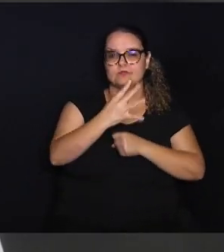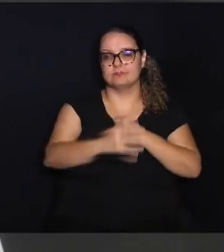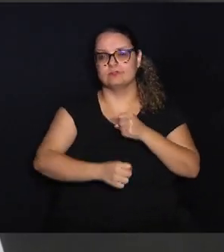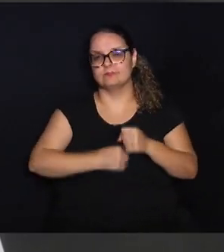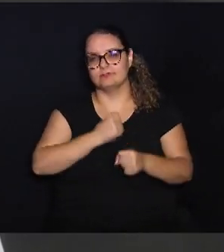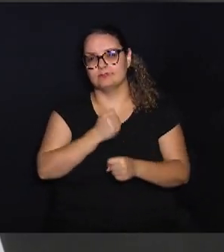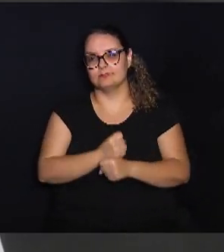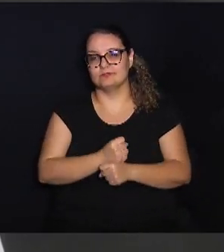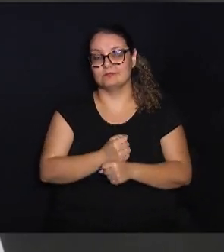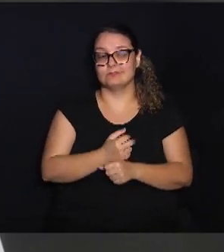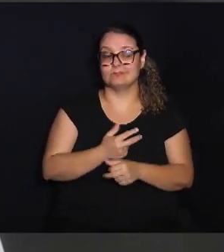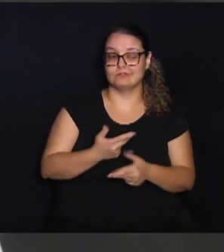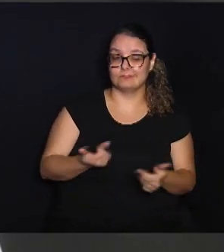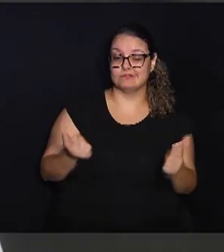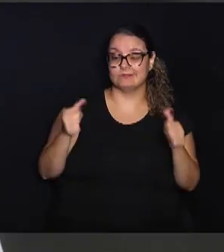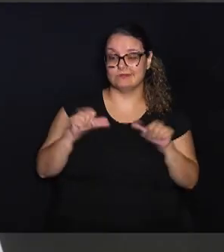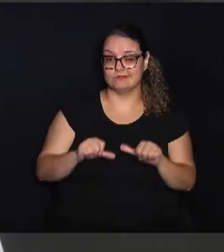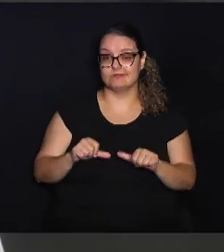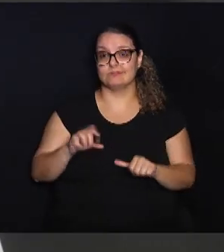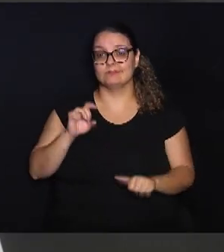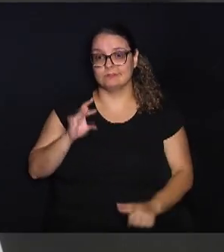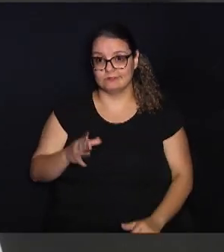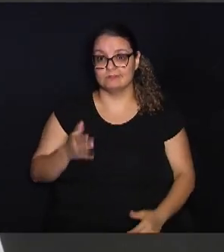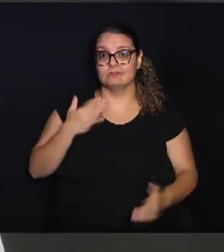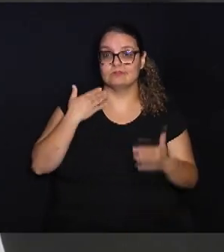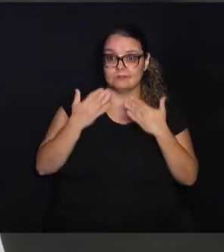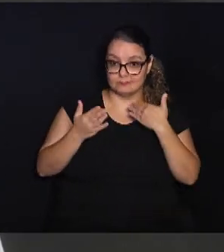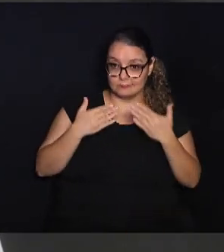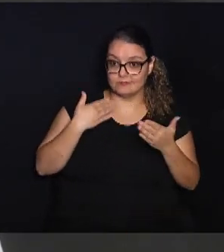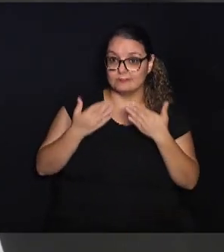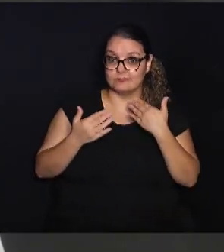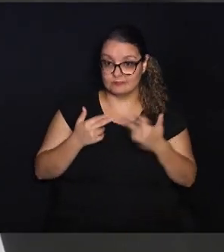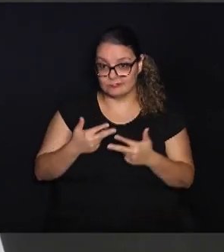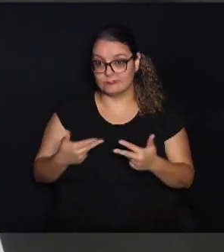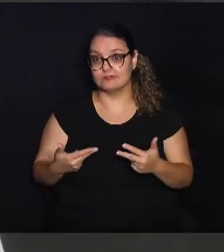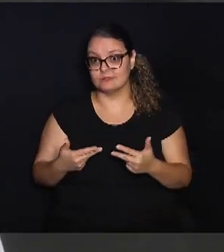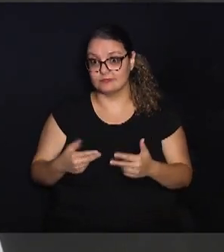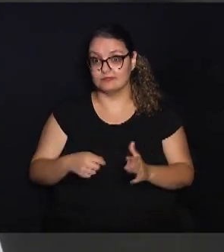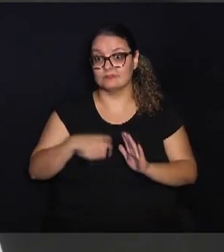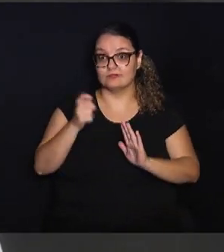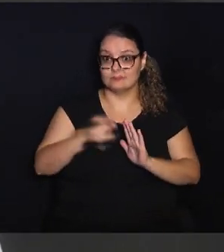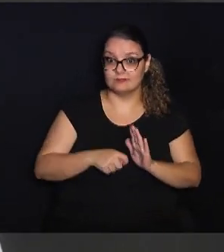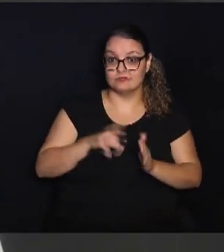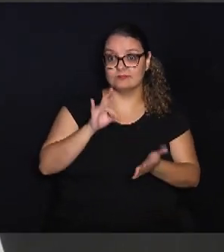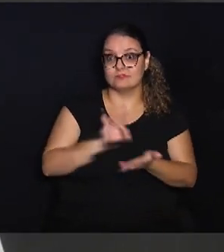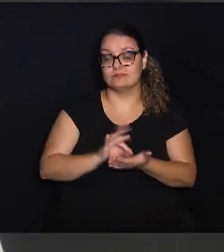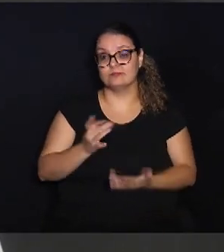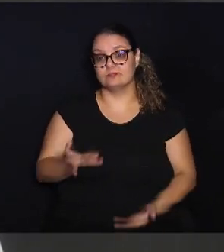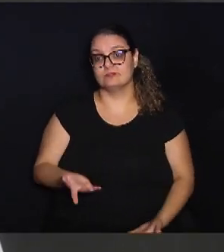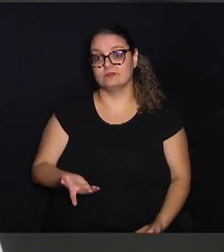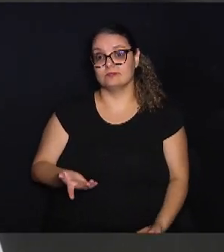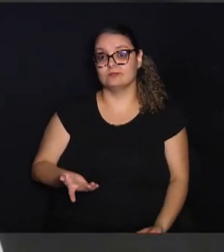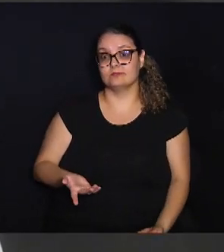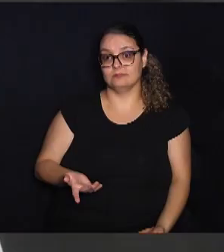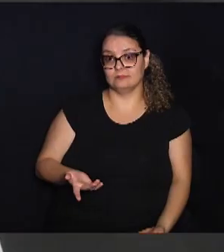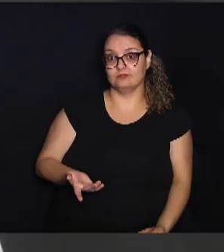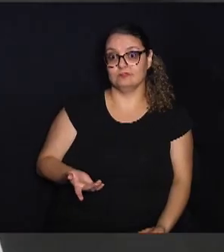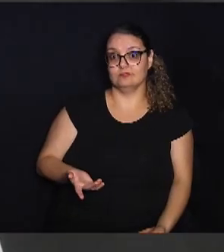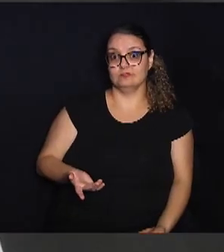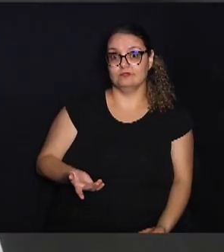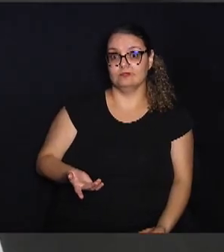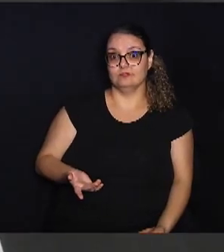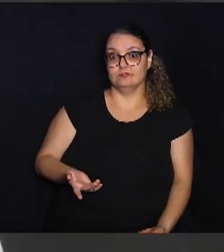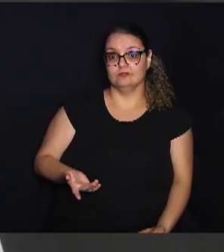coisa azedou, porque só ficou nas conversas e a coisa não se efetivava, né? E aí a gente